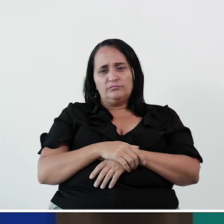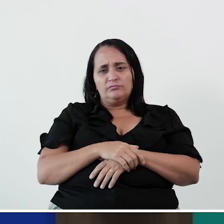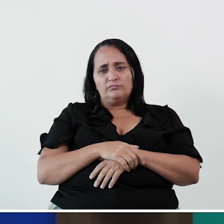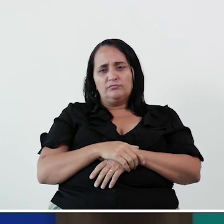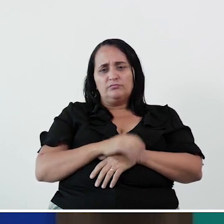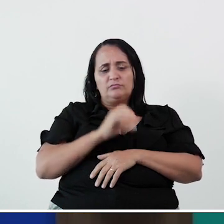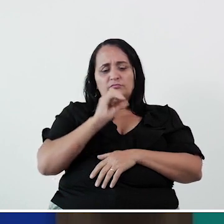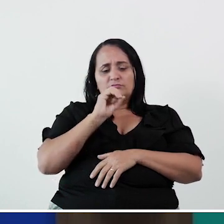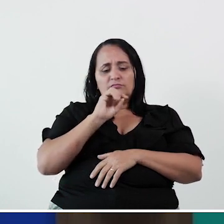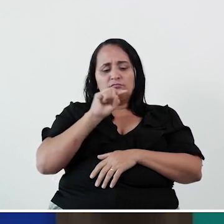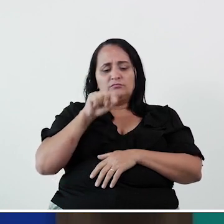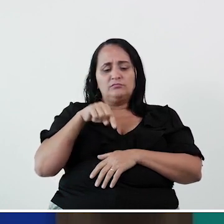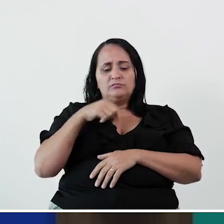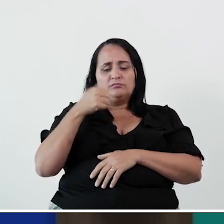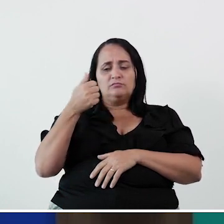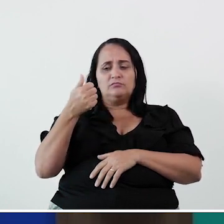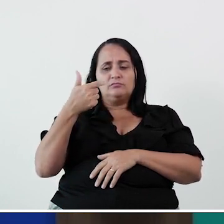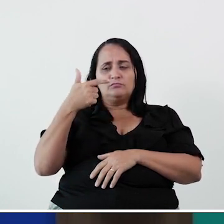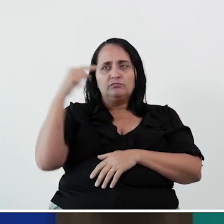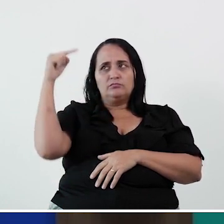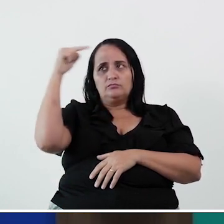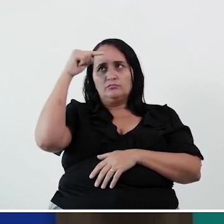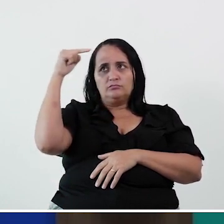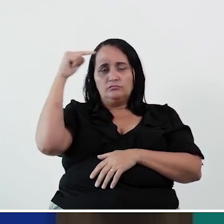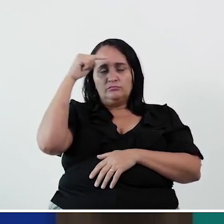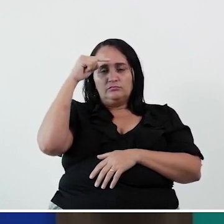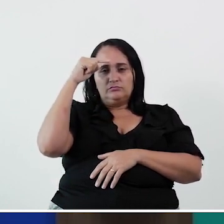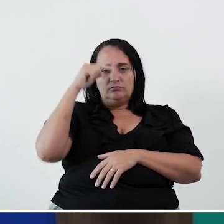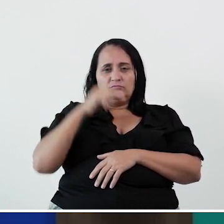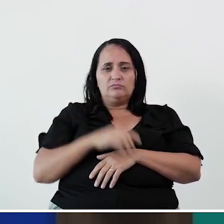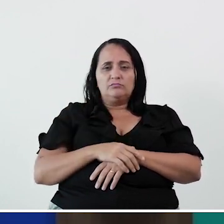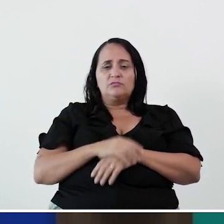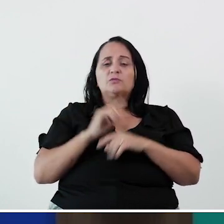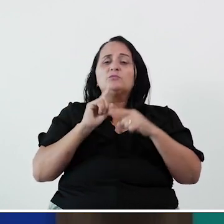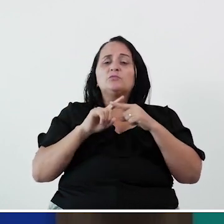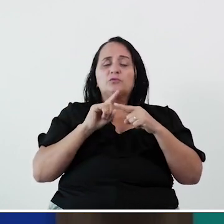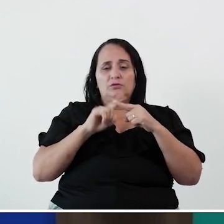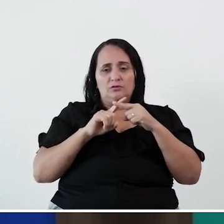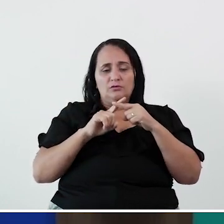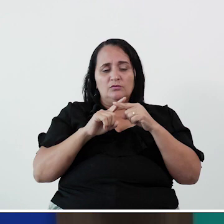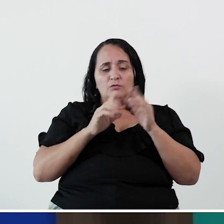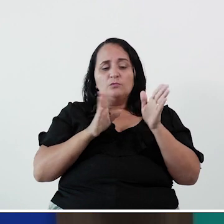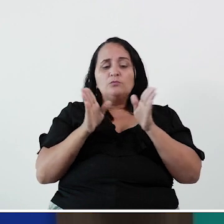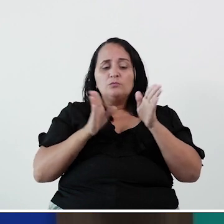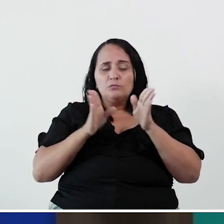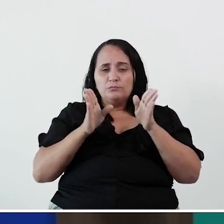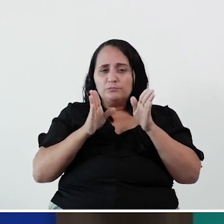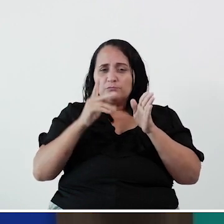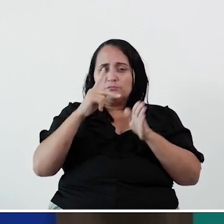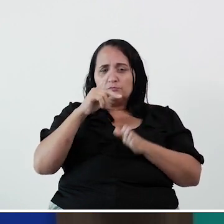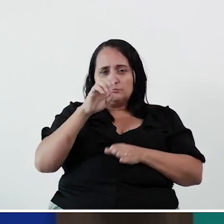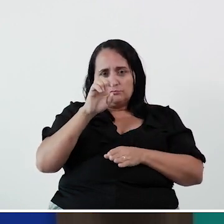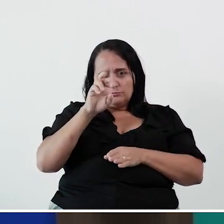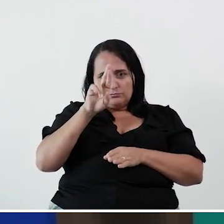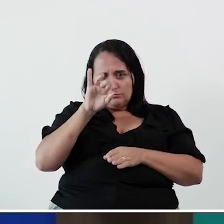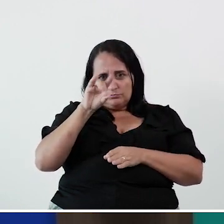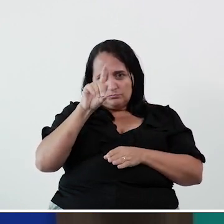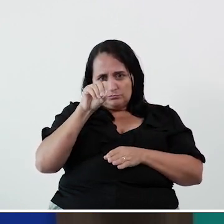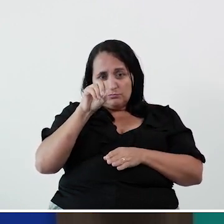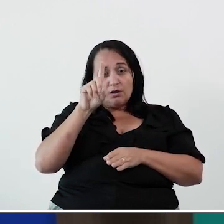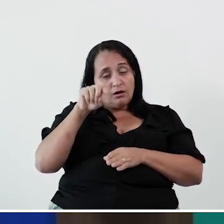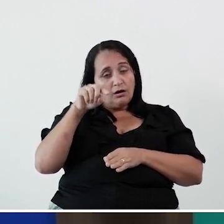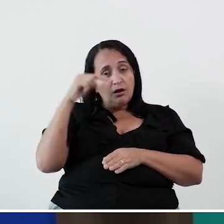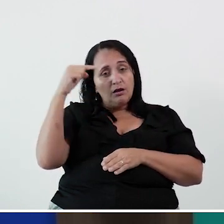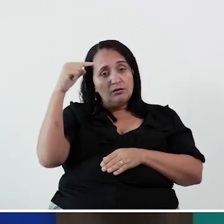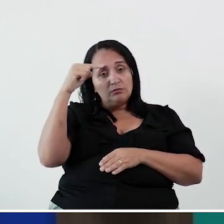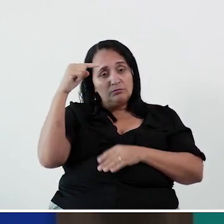é o período? É o número 2. Então, olha, para essa dízima aqui, o período é o